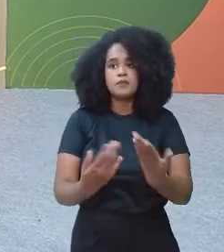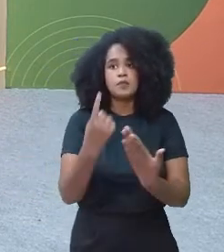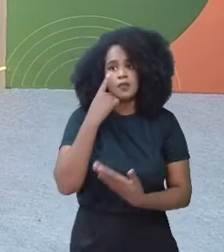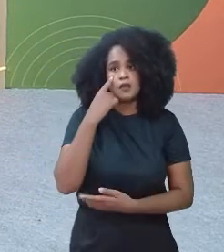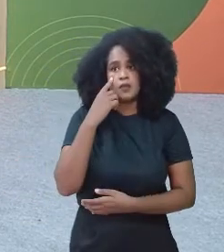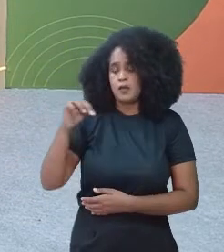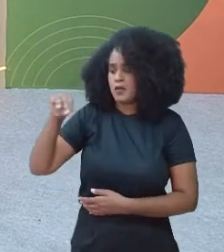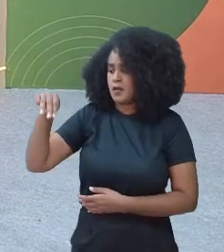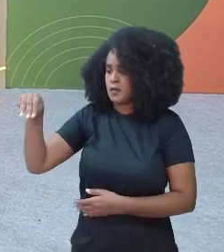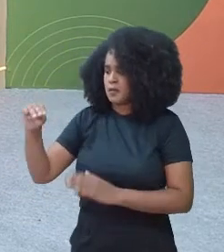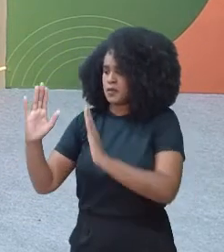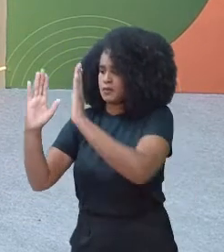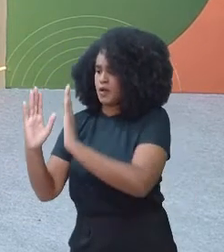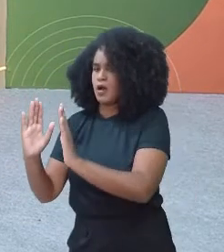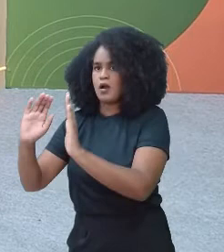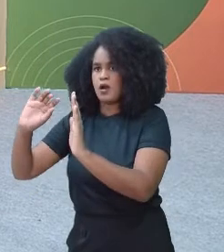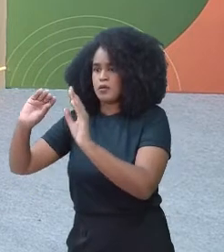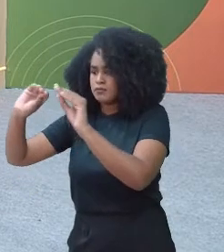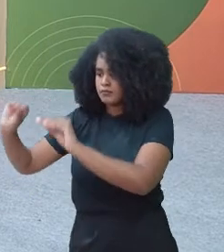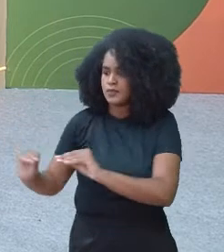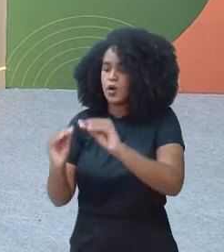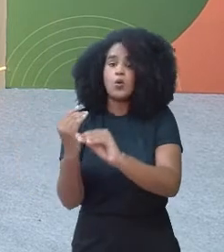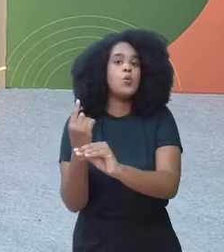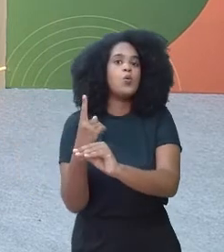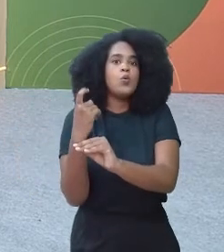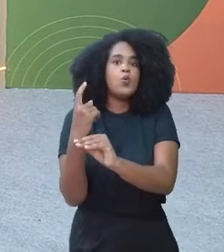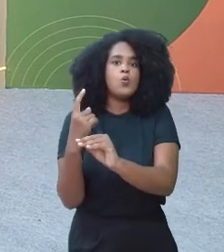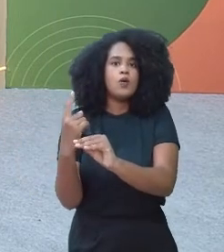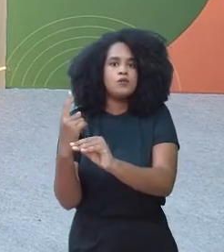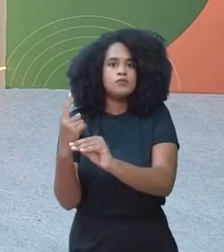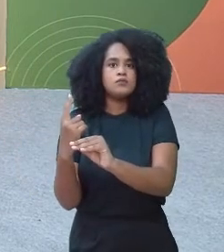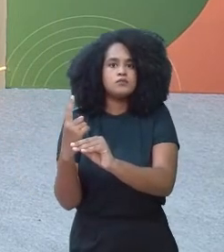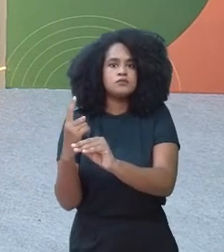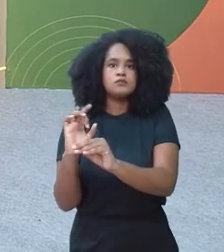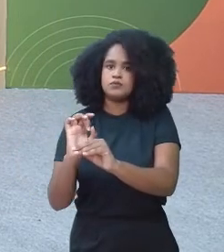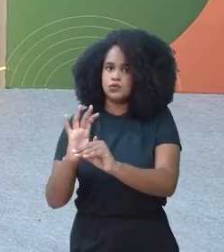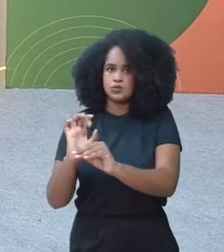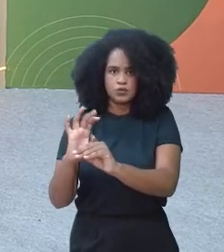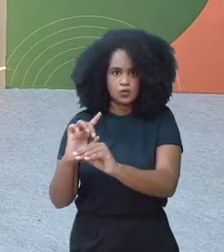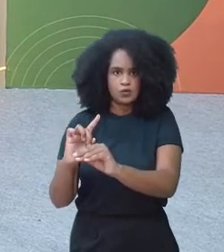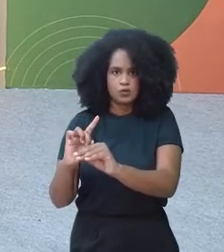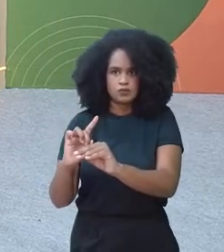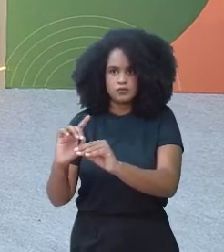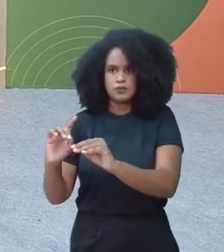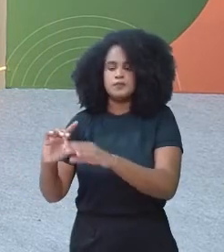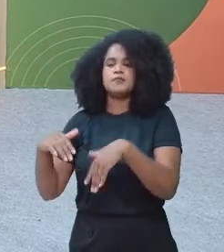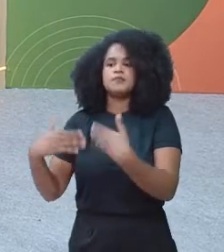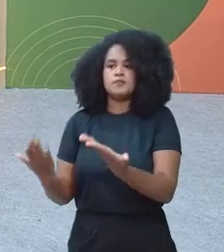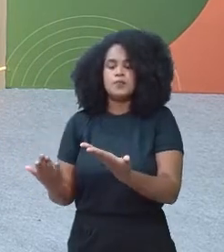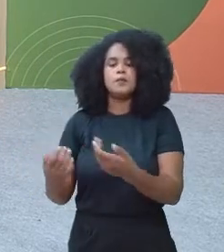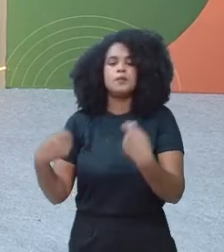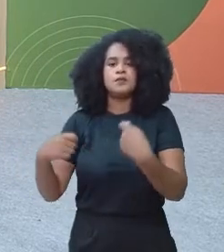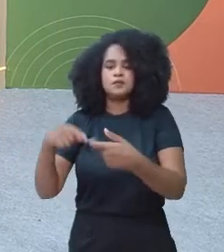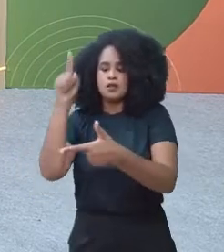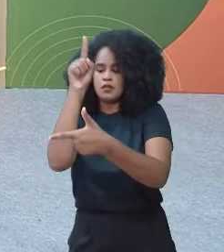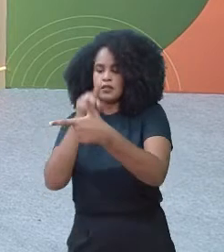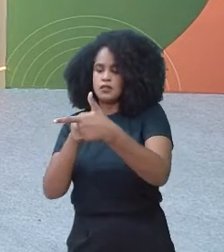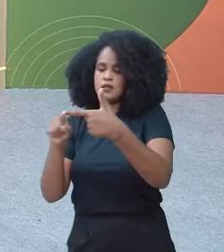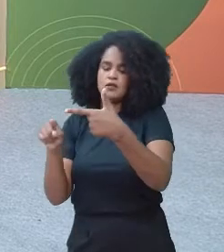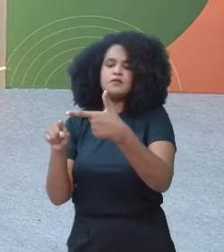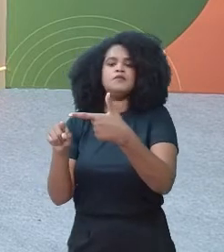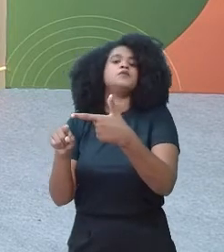ó, e vai uma unidade só, a gente vai voltar uma unidade. Se eu vou voltar uma unidade, a gente vai dividir